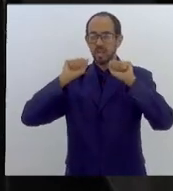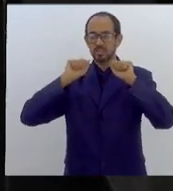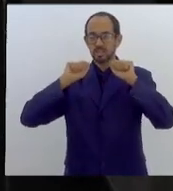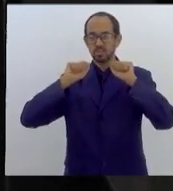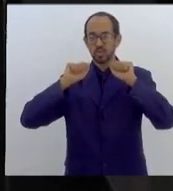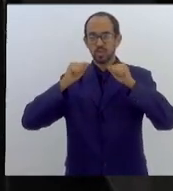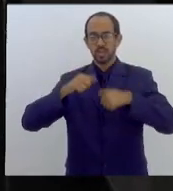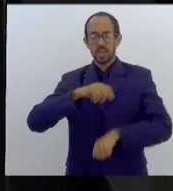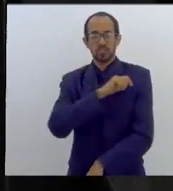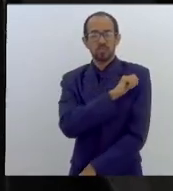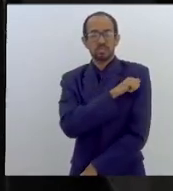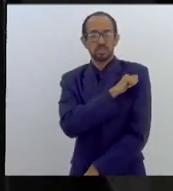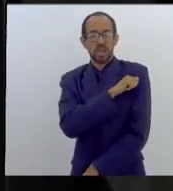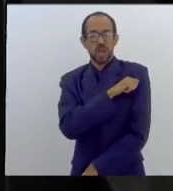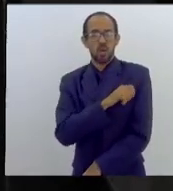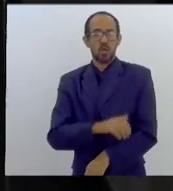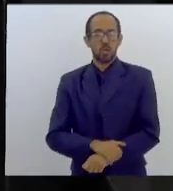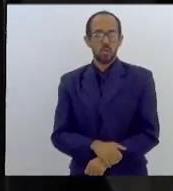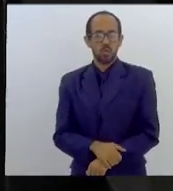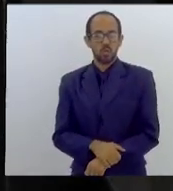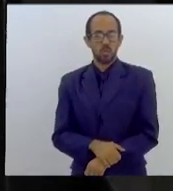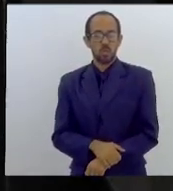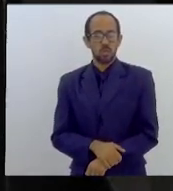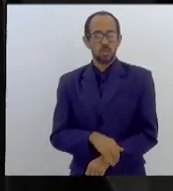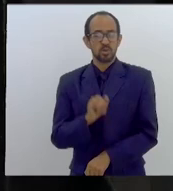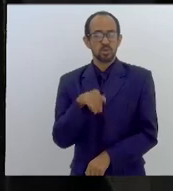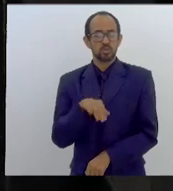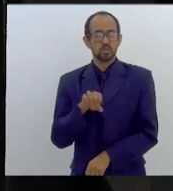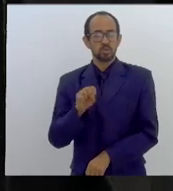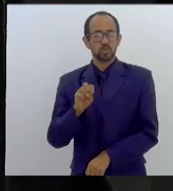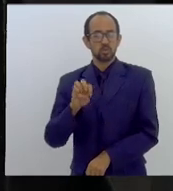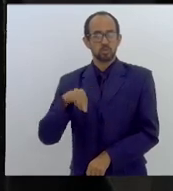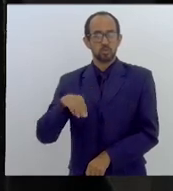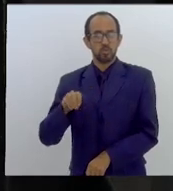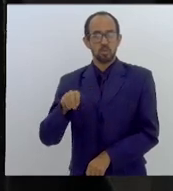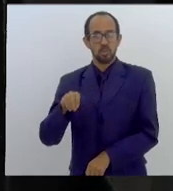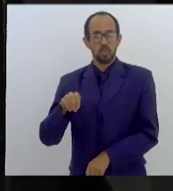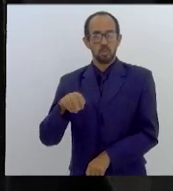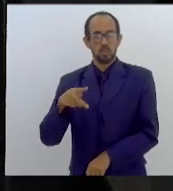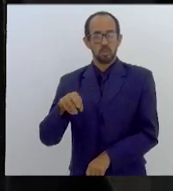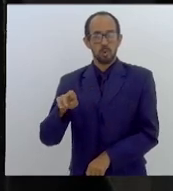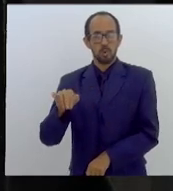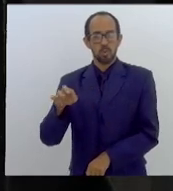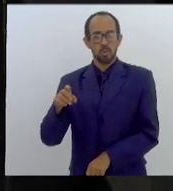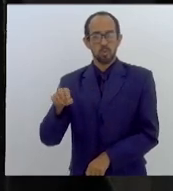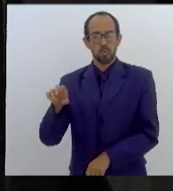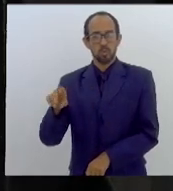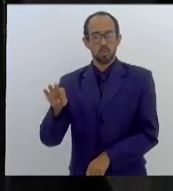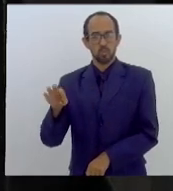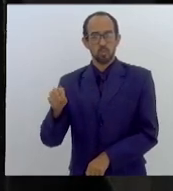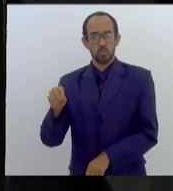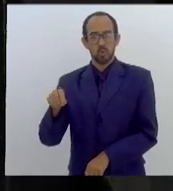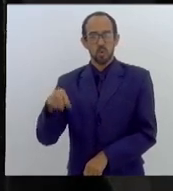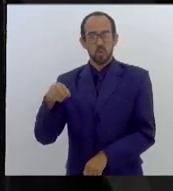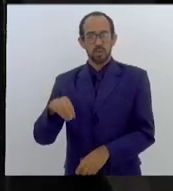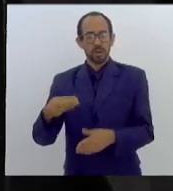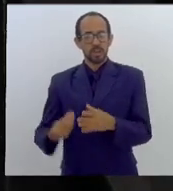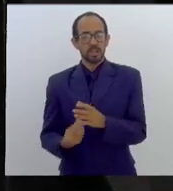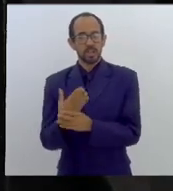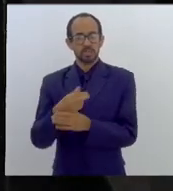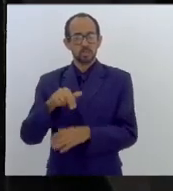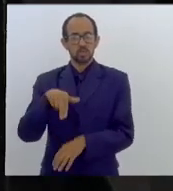esforço relacionado à produção da matriz insumo-produto, o esforço relacionado à elaboração de notas técnicas sobre